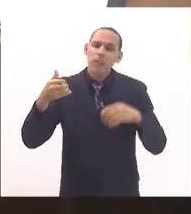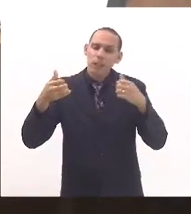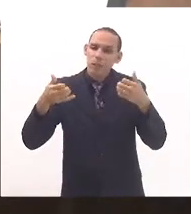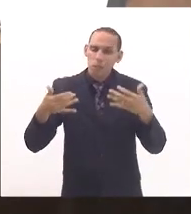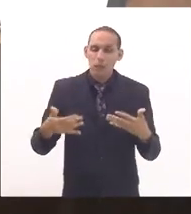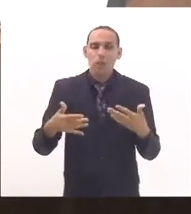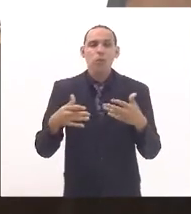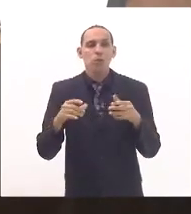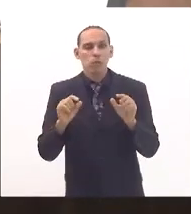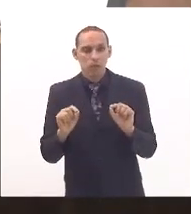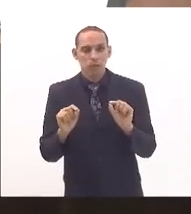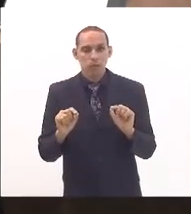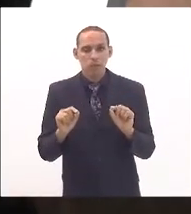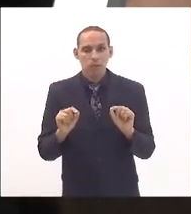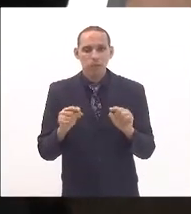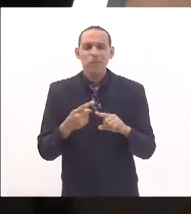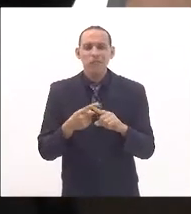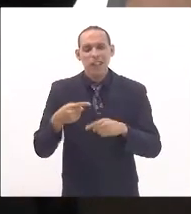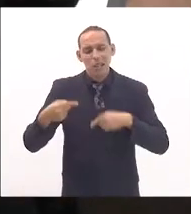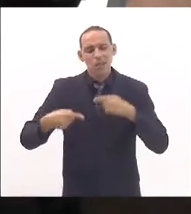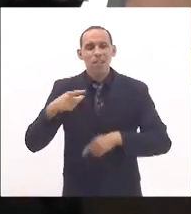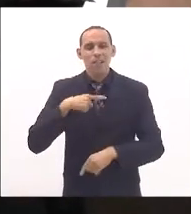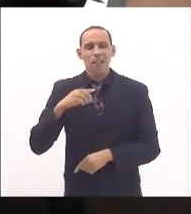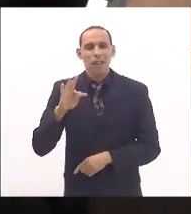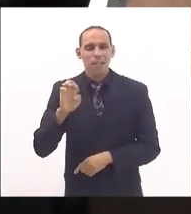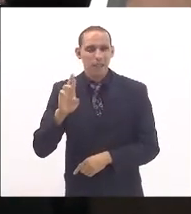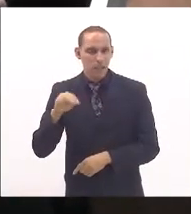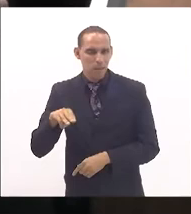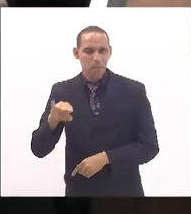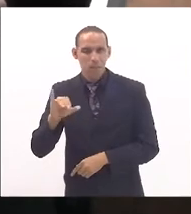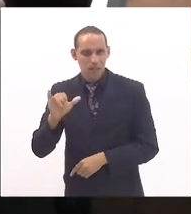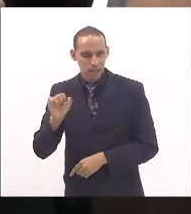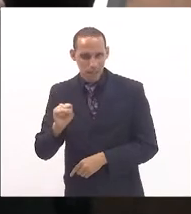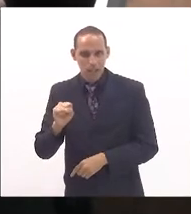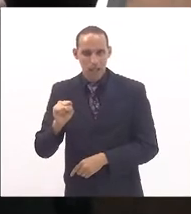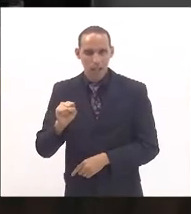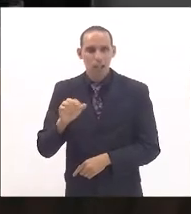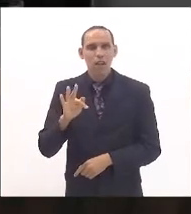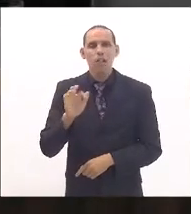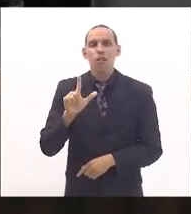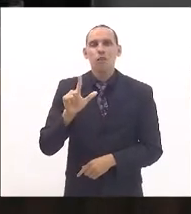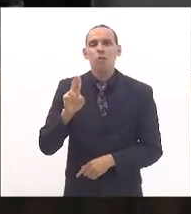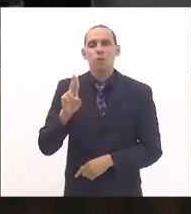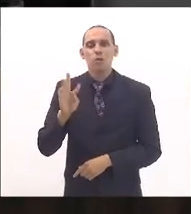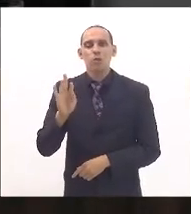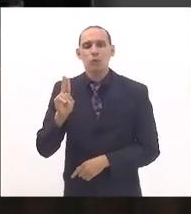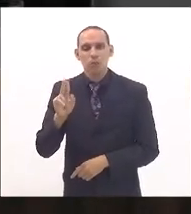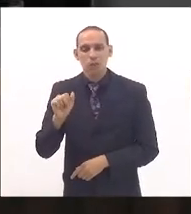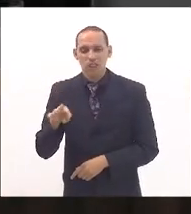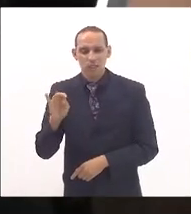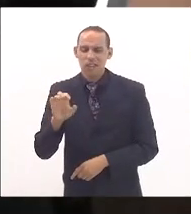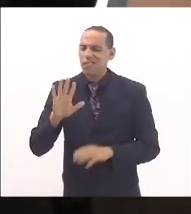que... Porque tem uma discussão das térmicas flutuantes lá que querem fazer sem EIA. Eu sei que não tem.